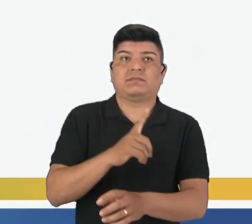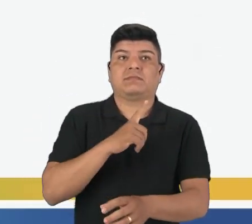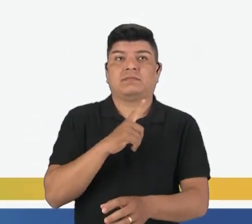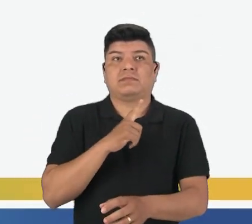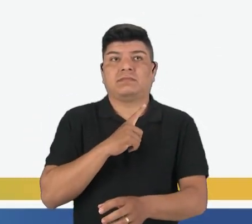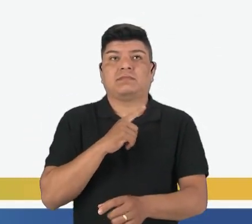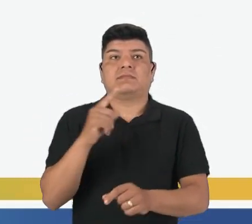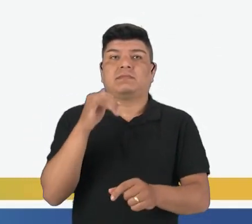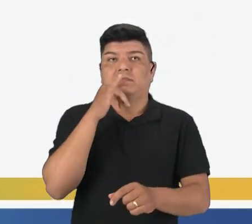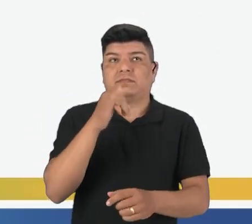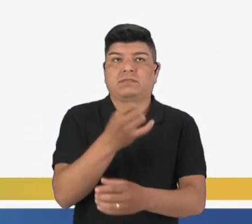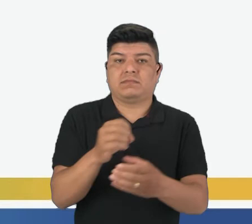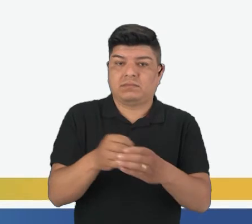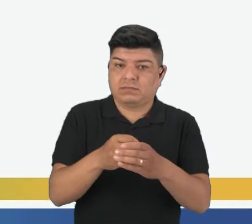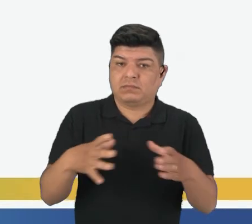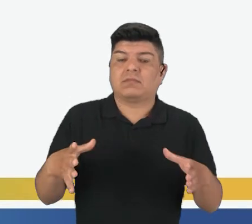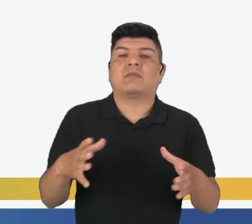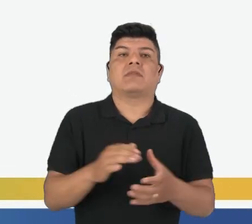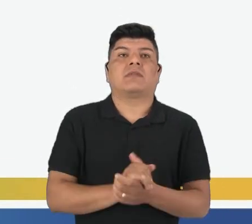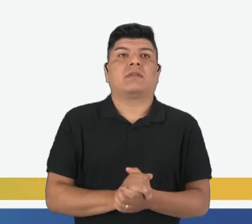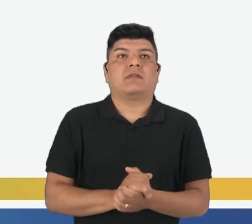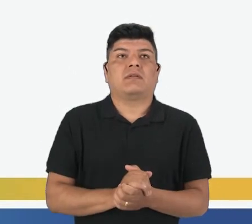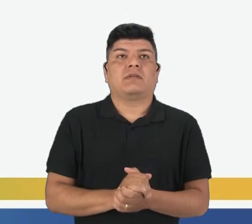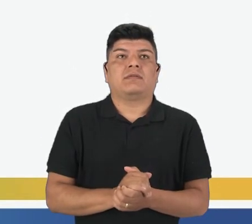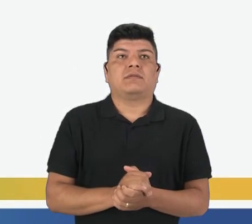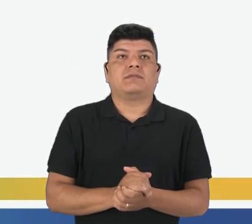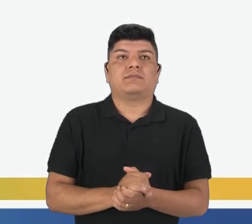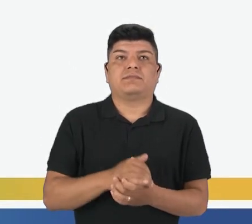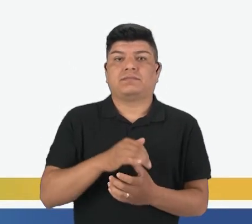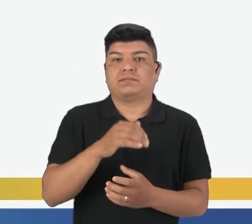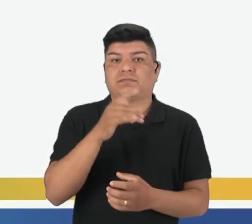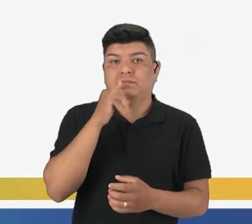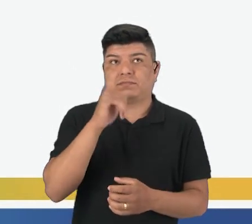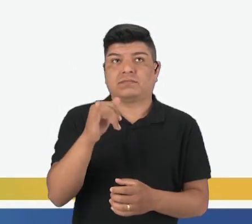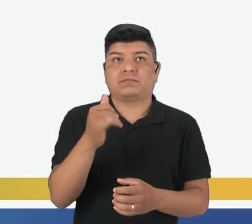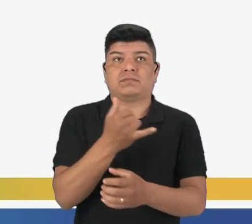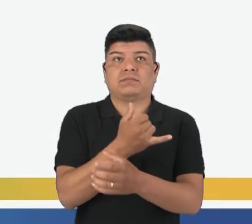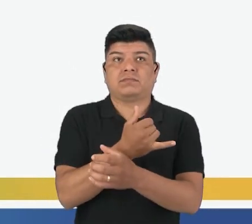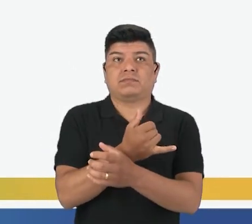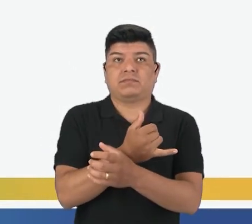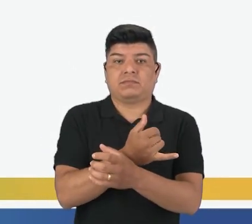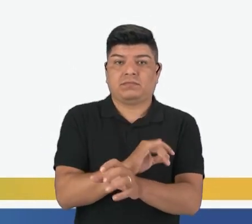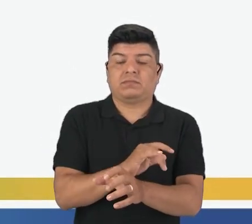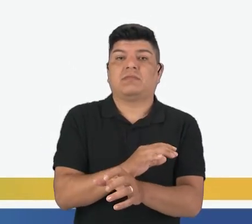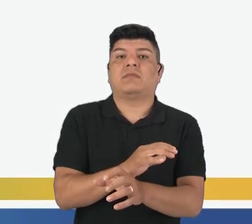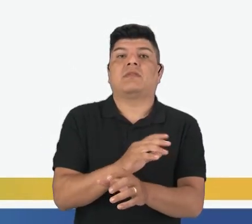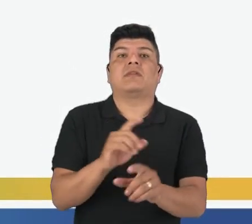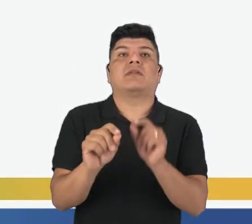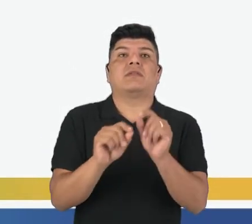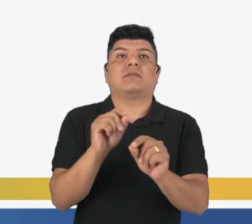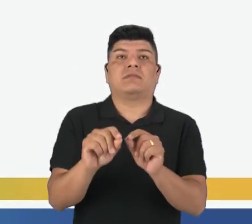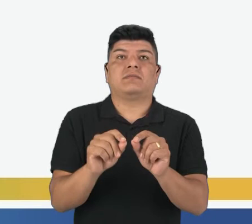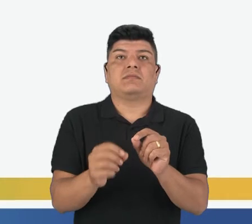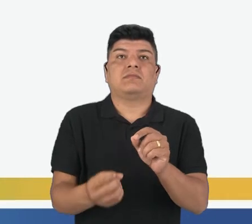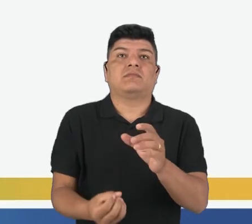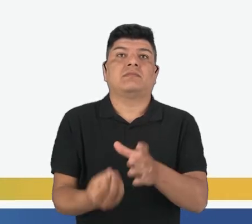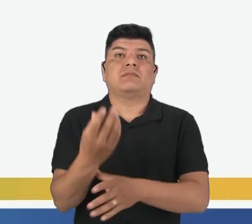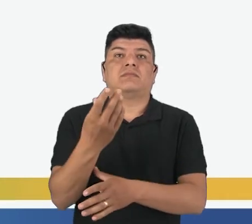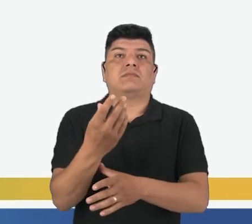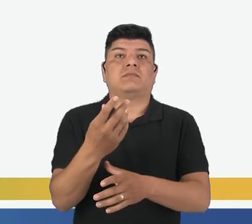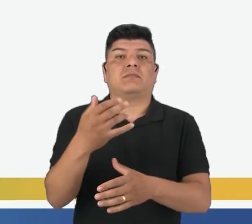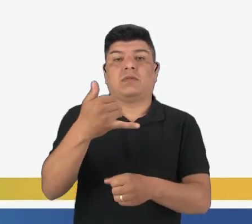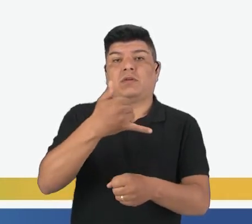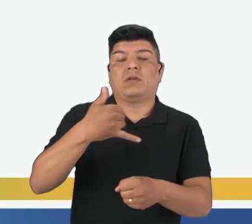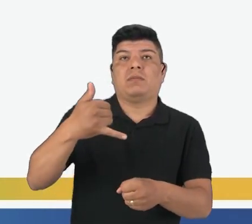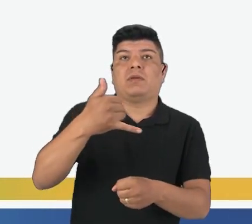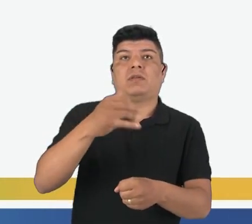usinas nucleares. Os combustíveis fósseis, derivados de petróleo ou carvão mineral, são usados como